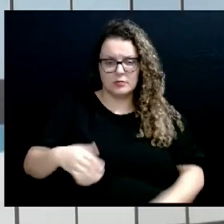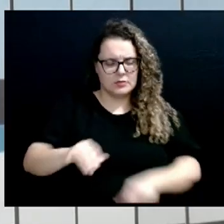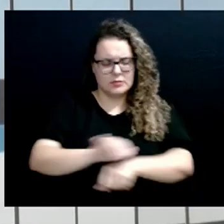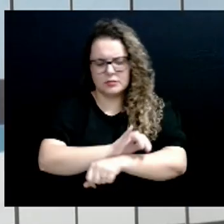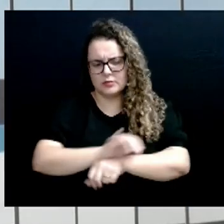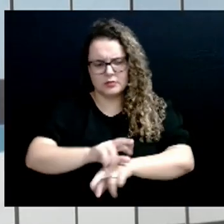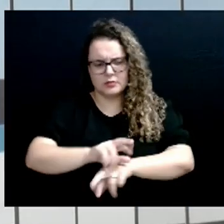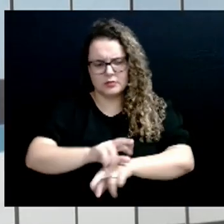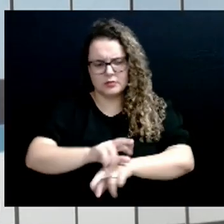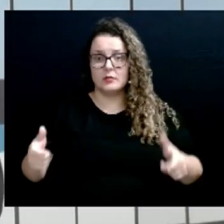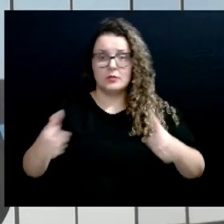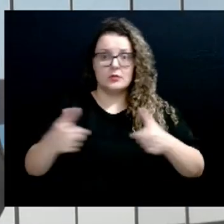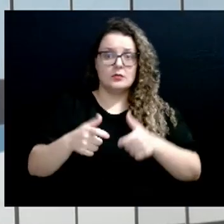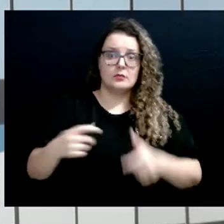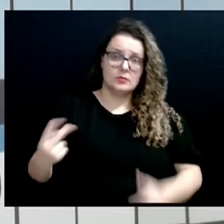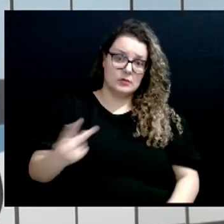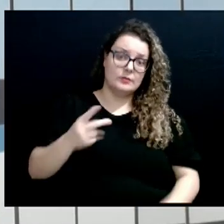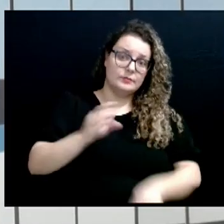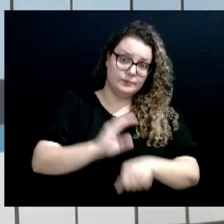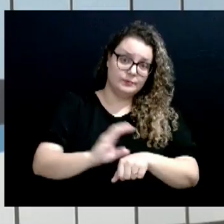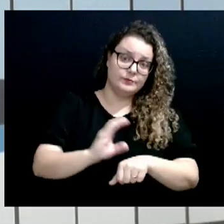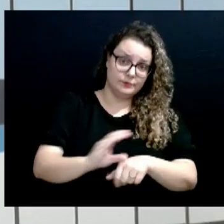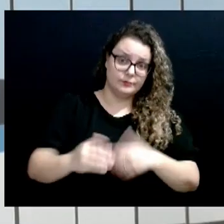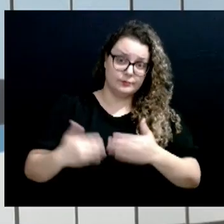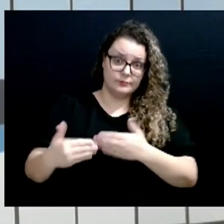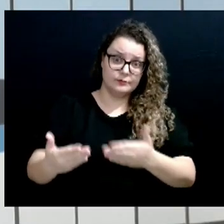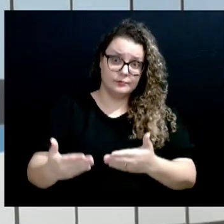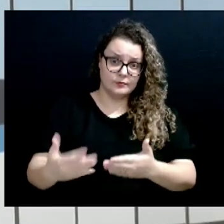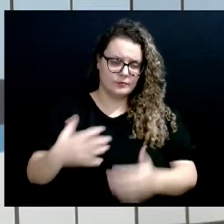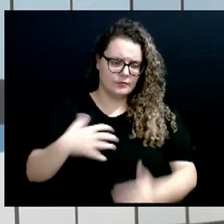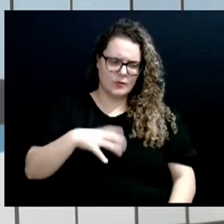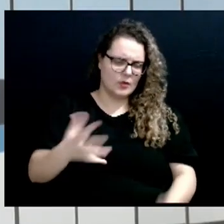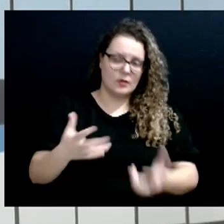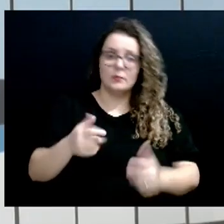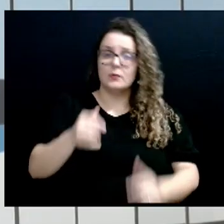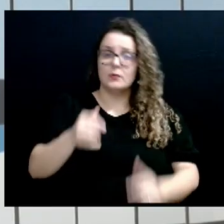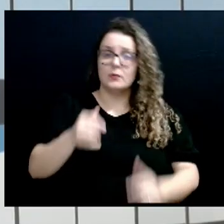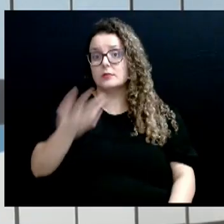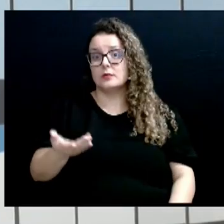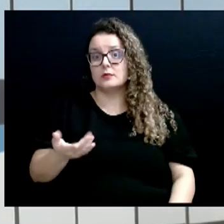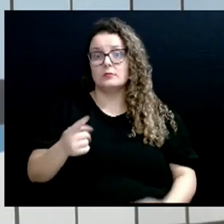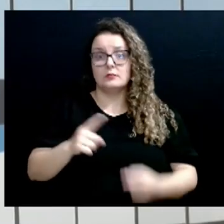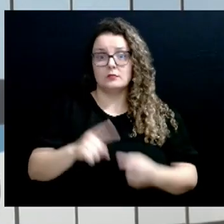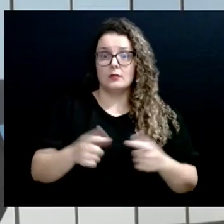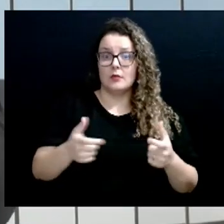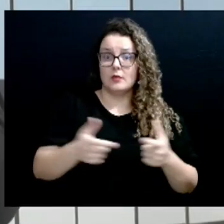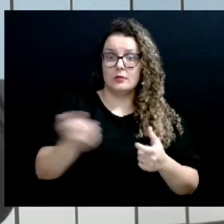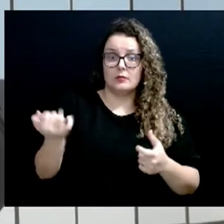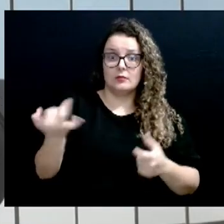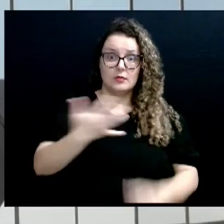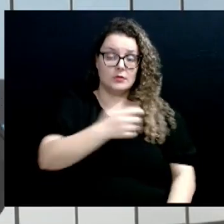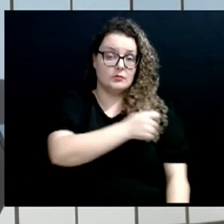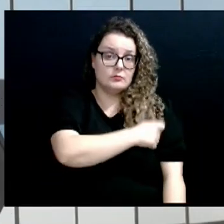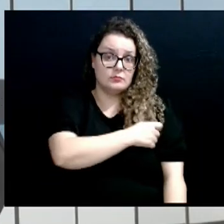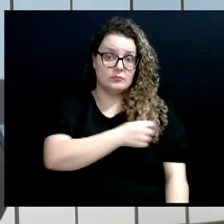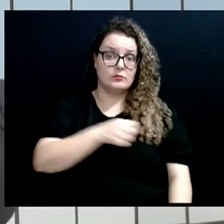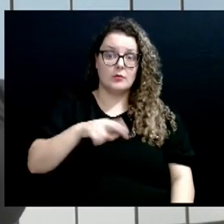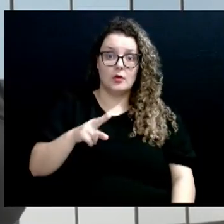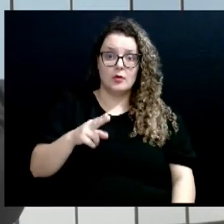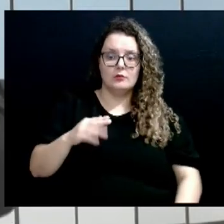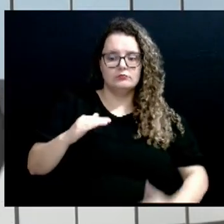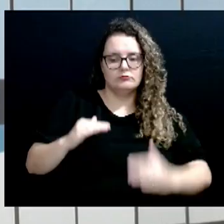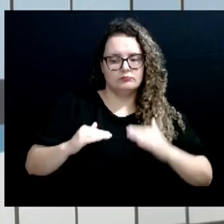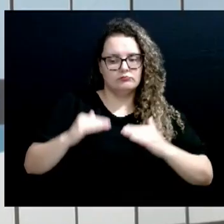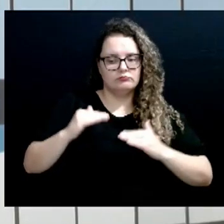valor desse curso, desse processo todo, da forma que ele quiser. Por exemplo, você pode reduzir a quantidade de aulas, ou você pode dosar essa quantidade de aulas de acordo